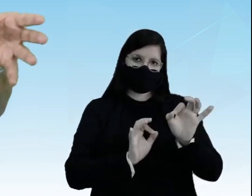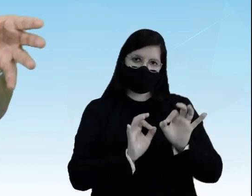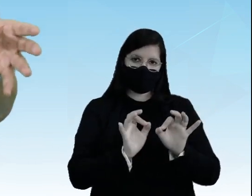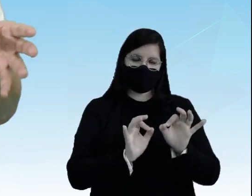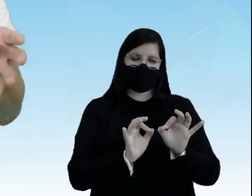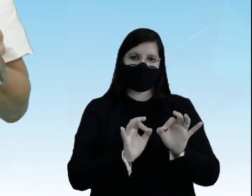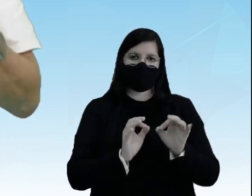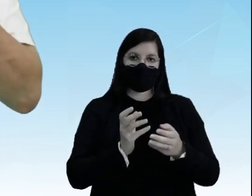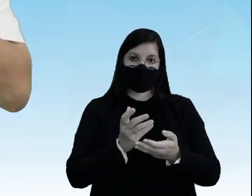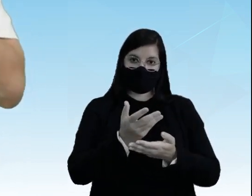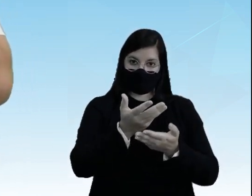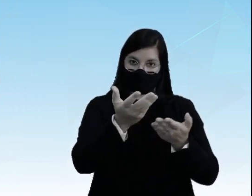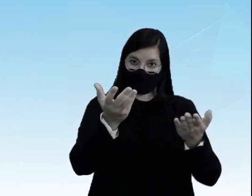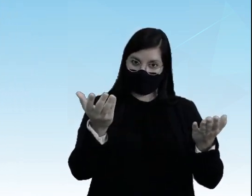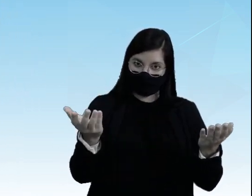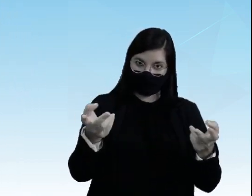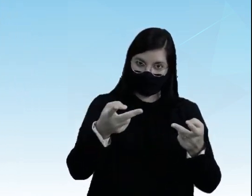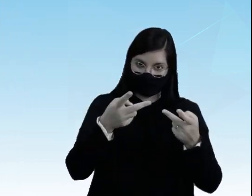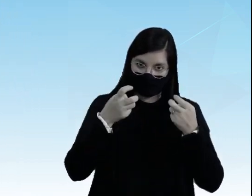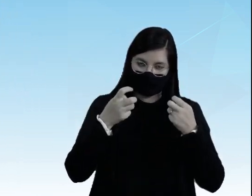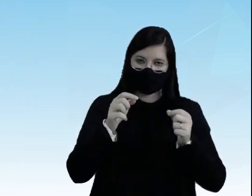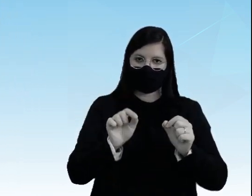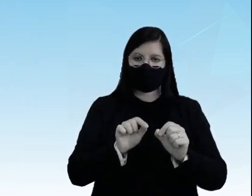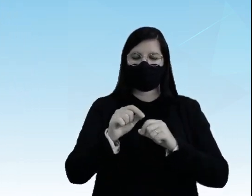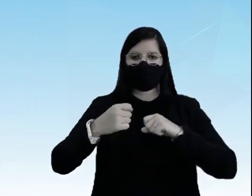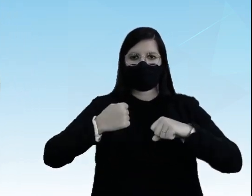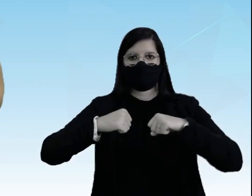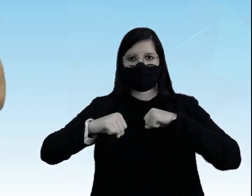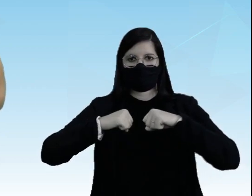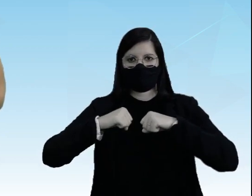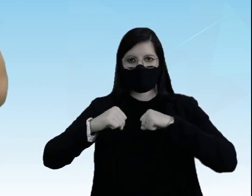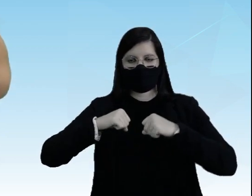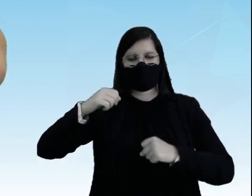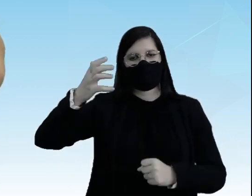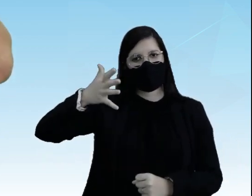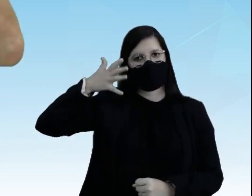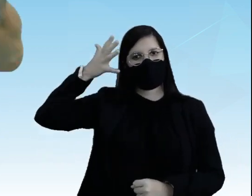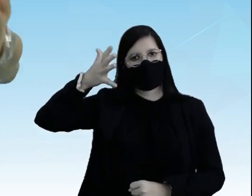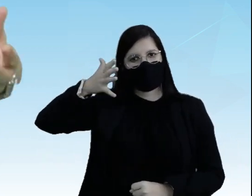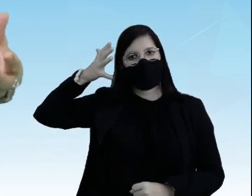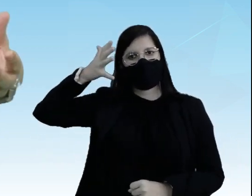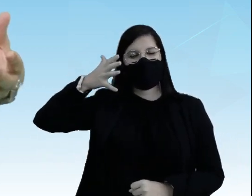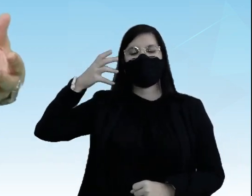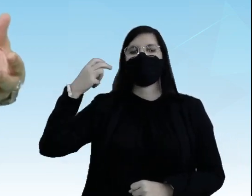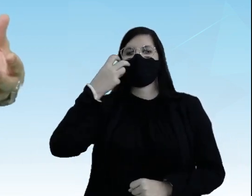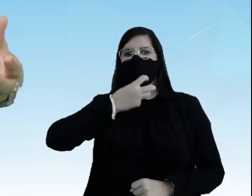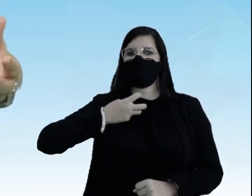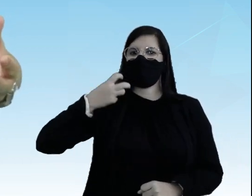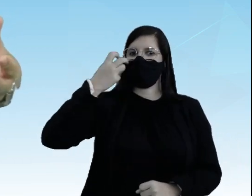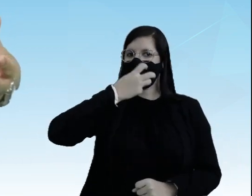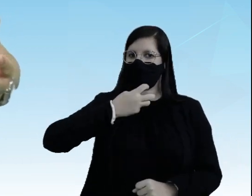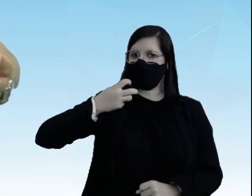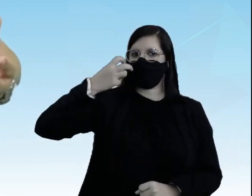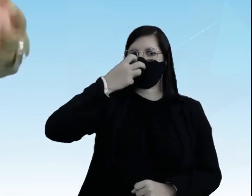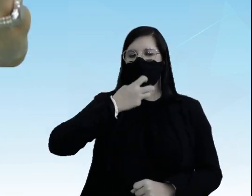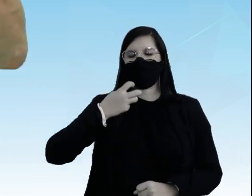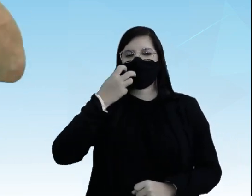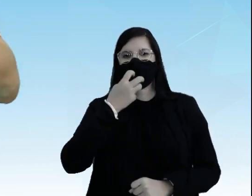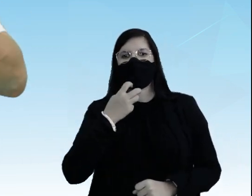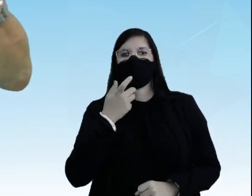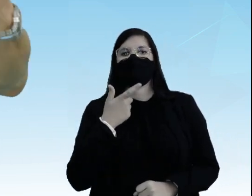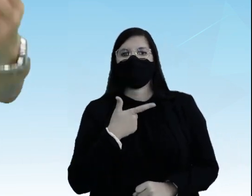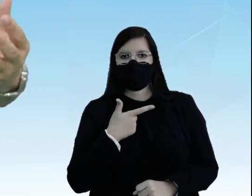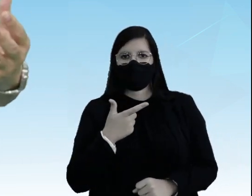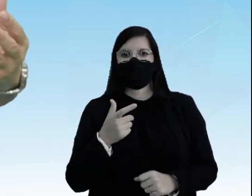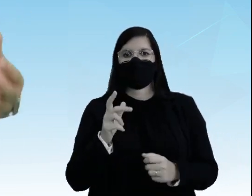lembrar a vocês que o debate e a palestra, que são discursos orais, textos orais, eles